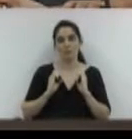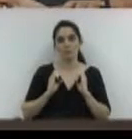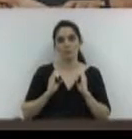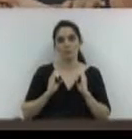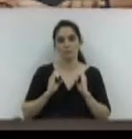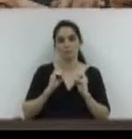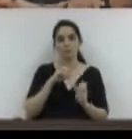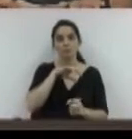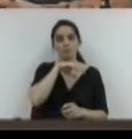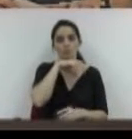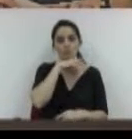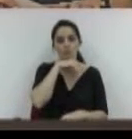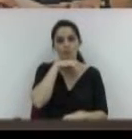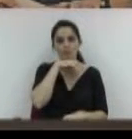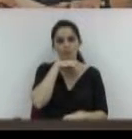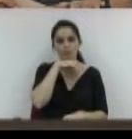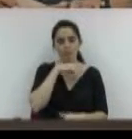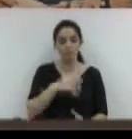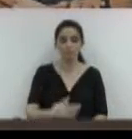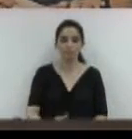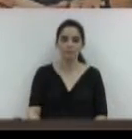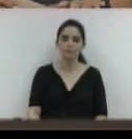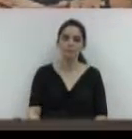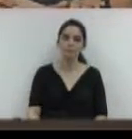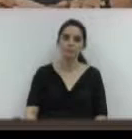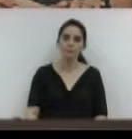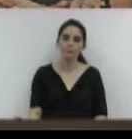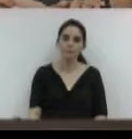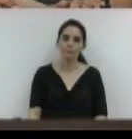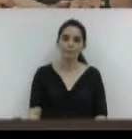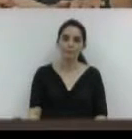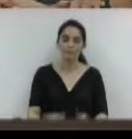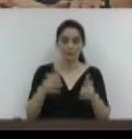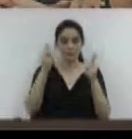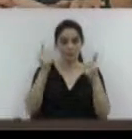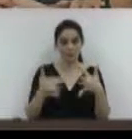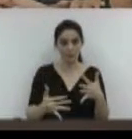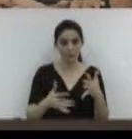Henrique da Silva, Tigrão. Ao que consta da denúncia de